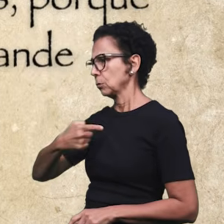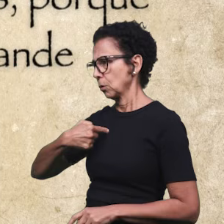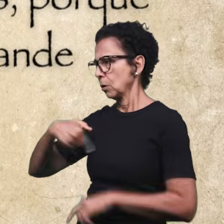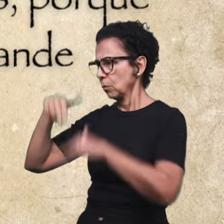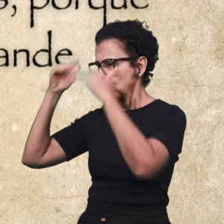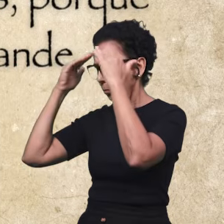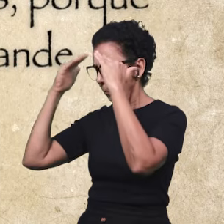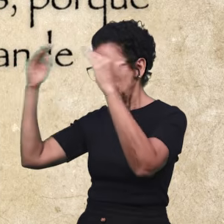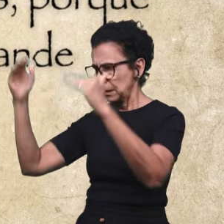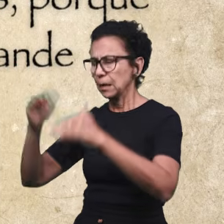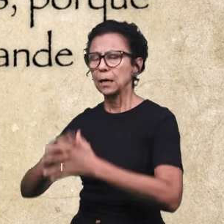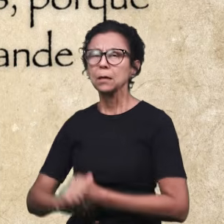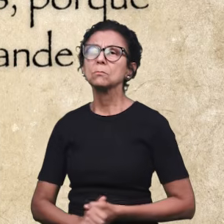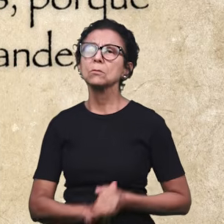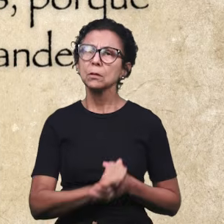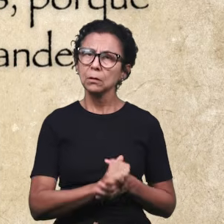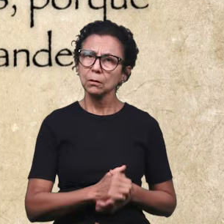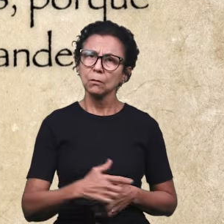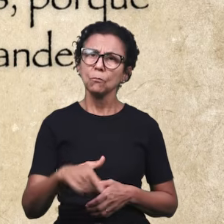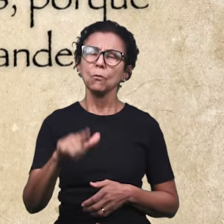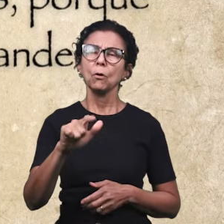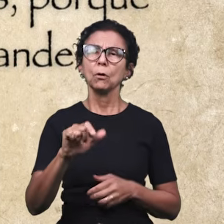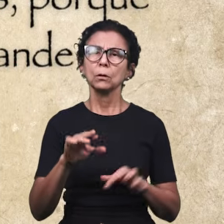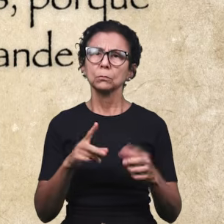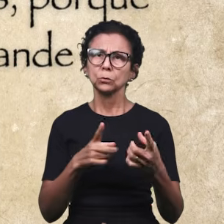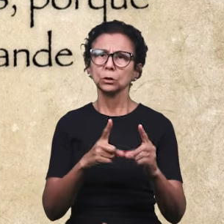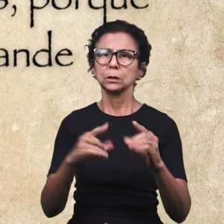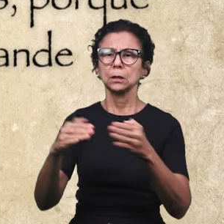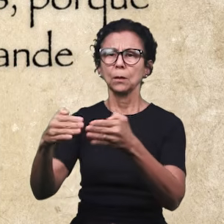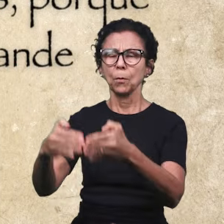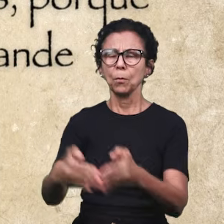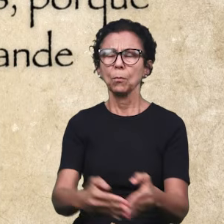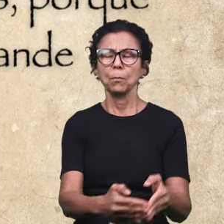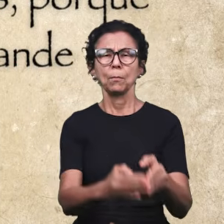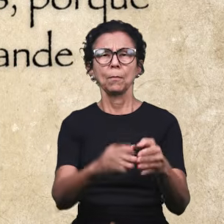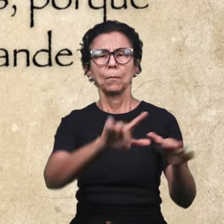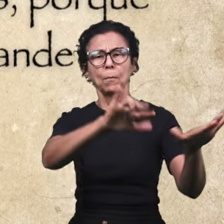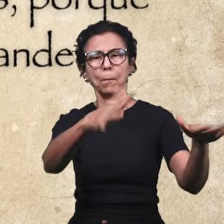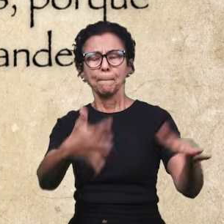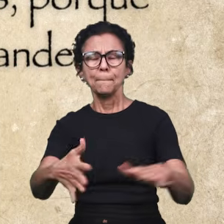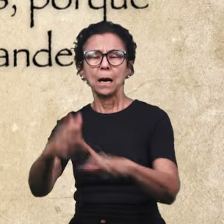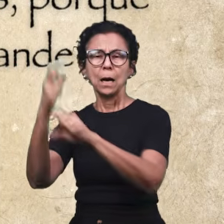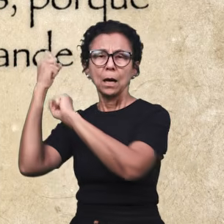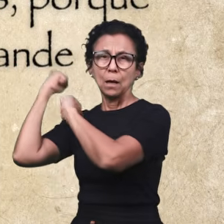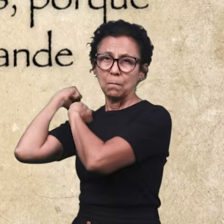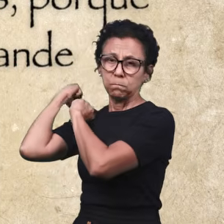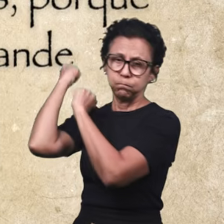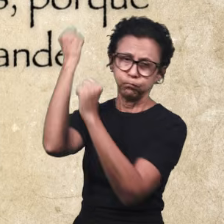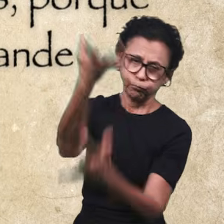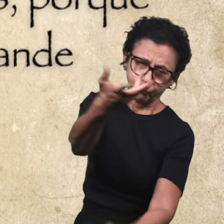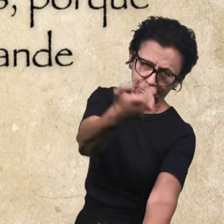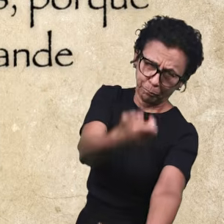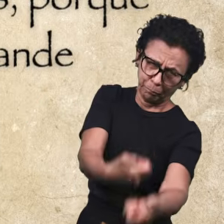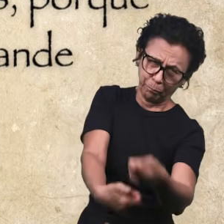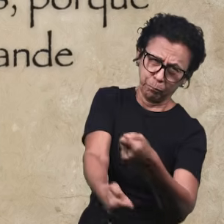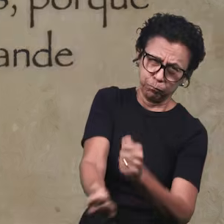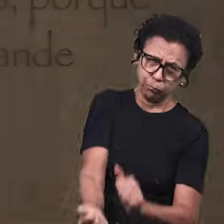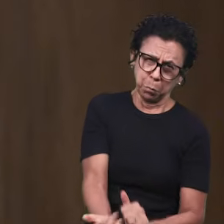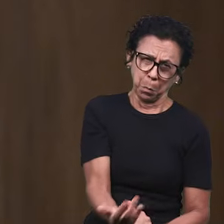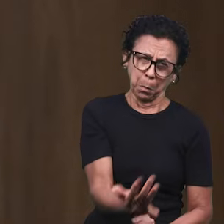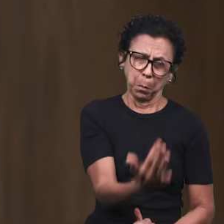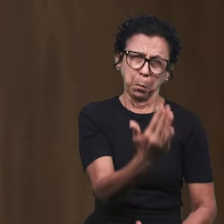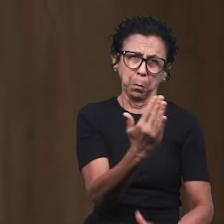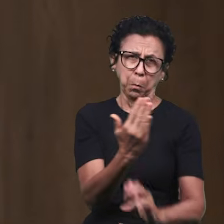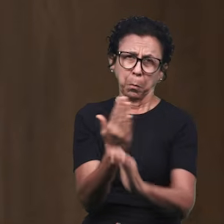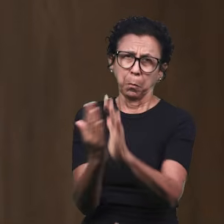assim, colheram uma grande quantidade de peixes e rompia-se-lhe a rede.